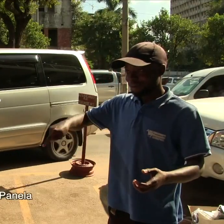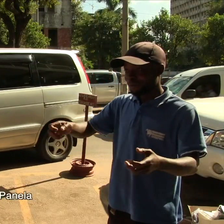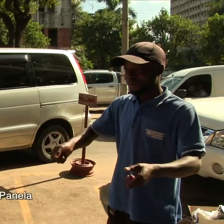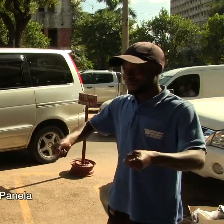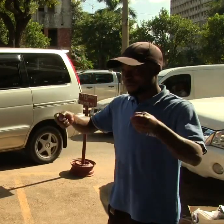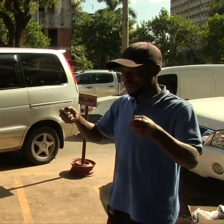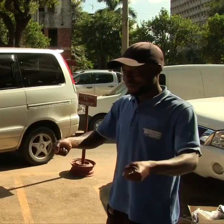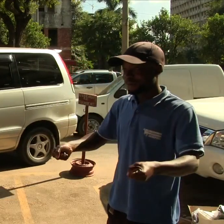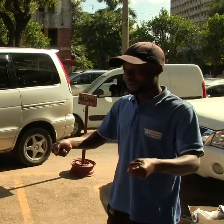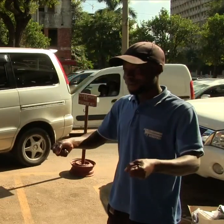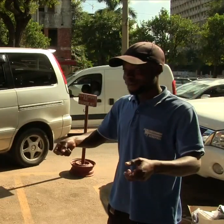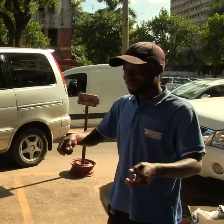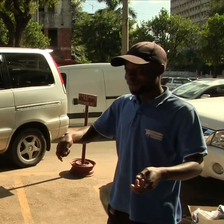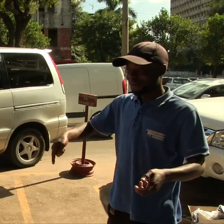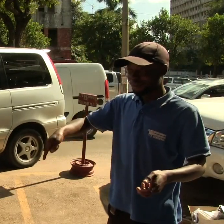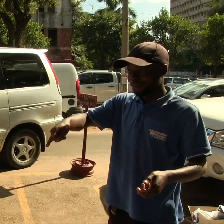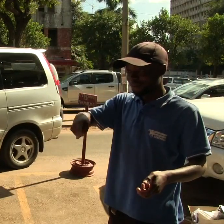Panela.